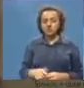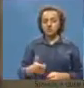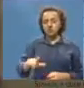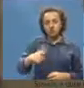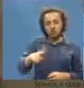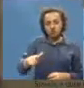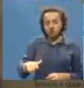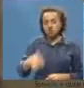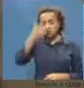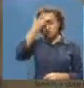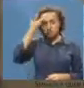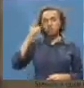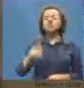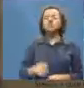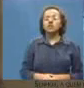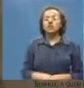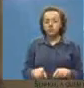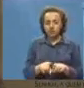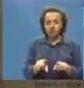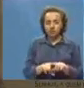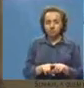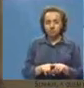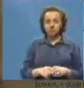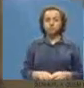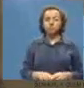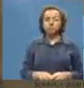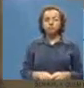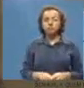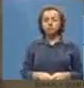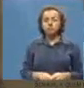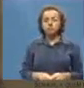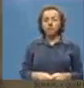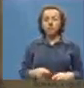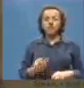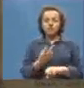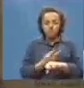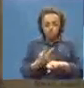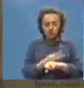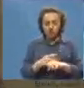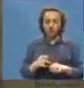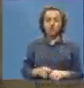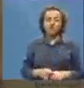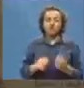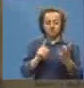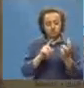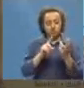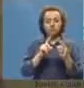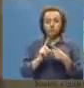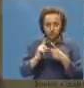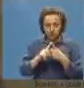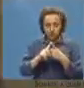para que a gente possa colocar em prática primeiro procurai a paz com todos e a santidade sem a